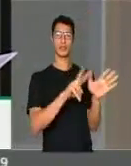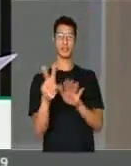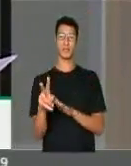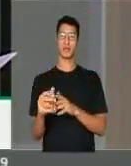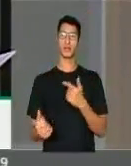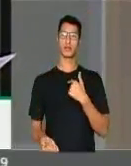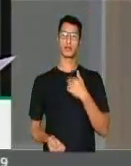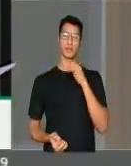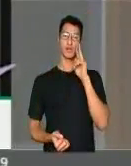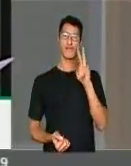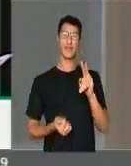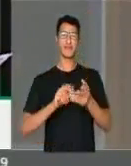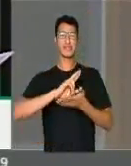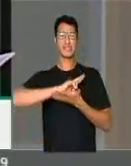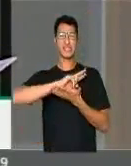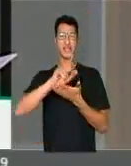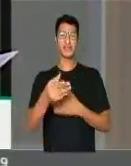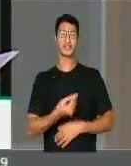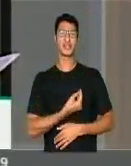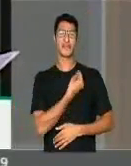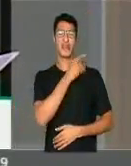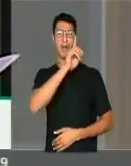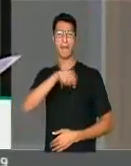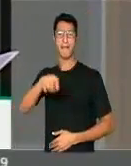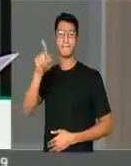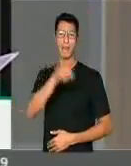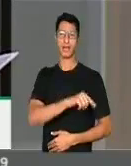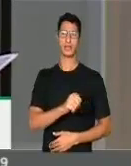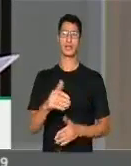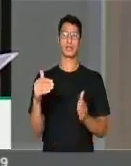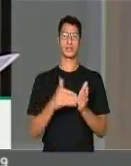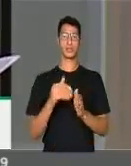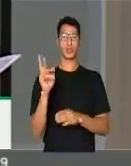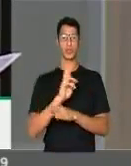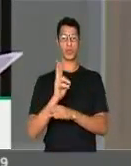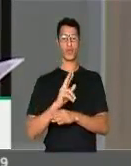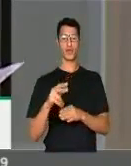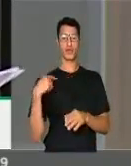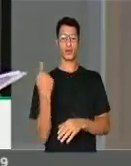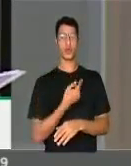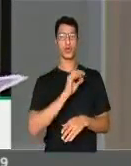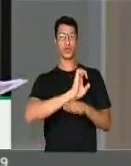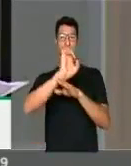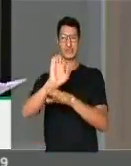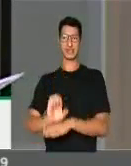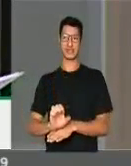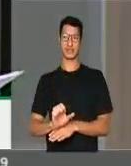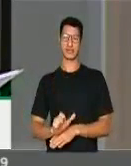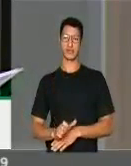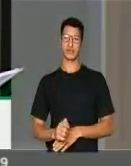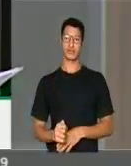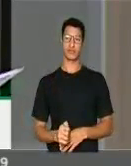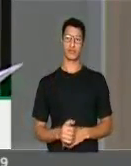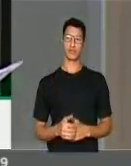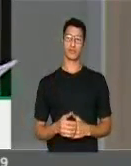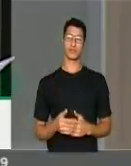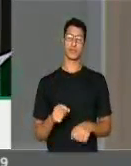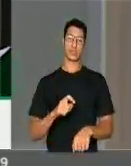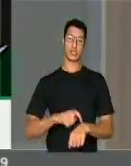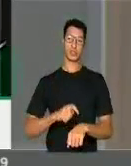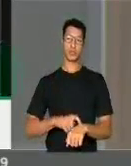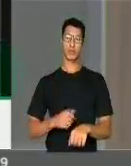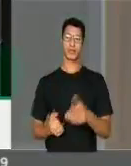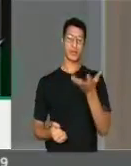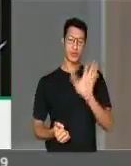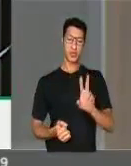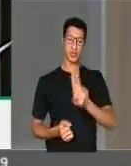semanas, vimos dezenas de vidas sendo ceifadas nas rodovias que cortam o nosso estado. Neste momento,